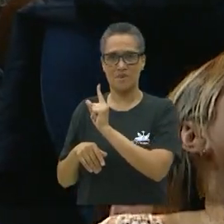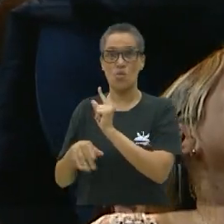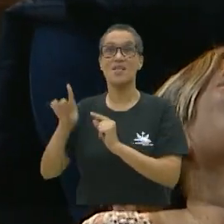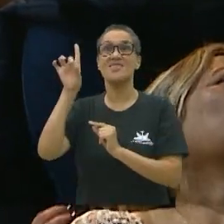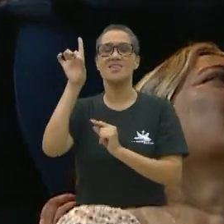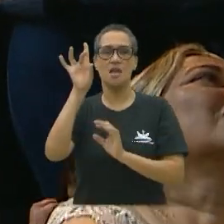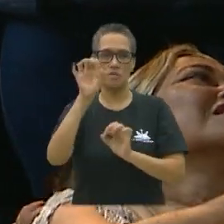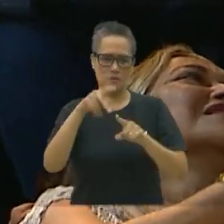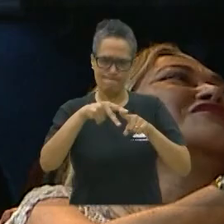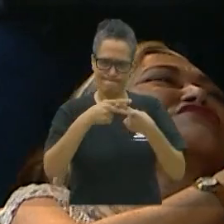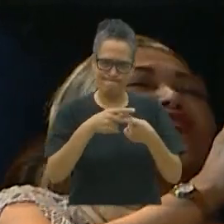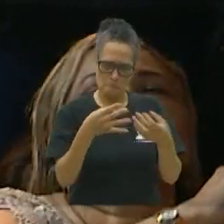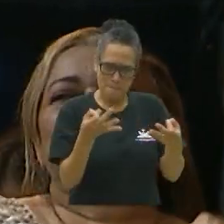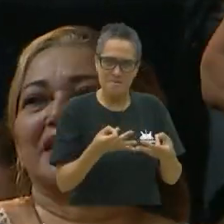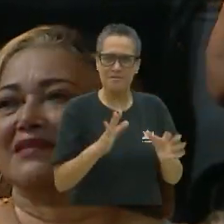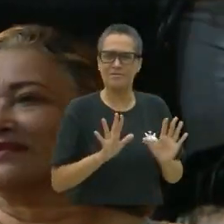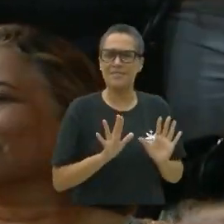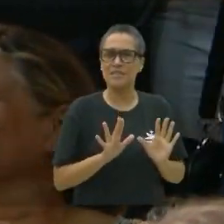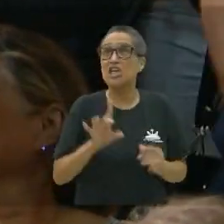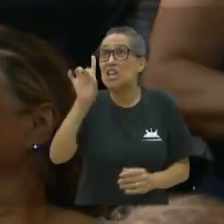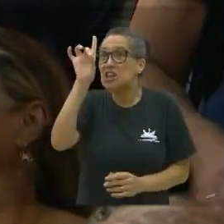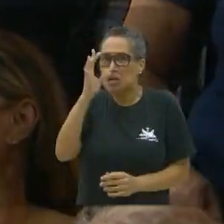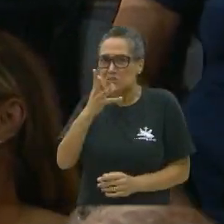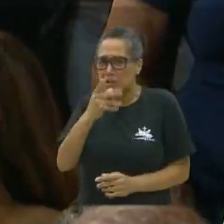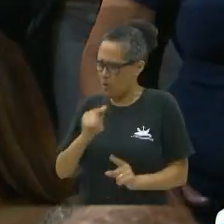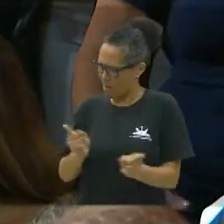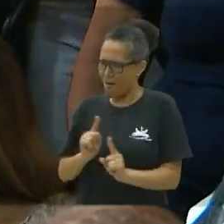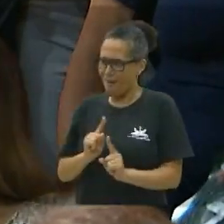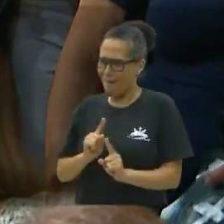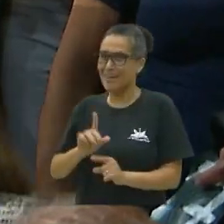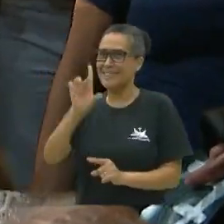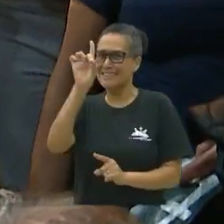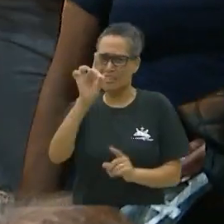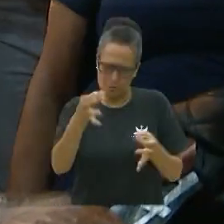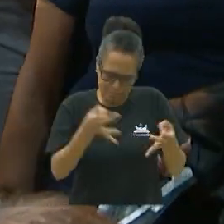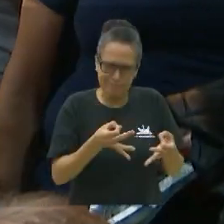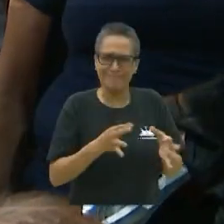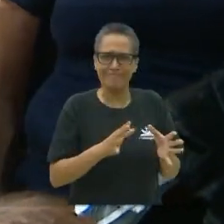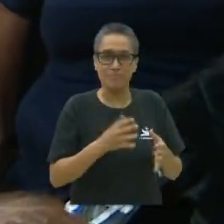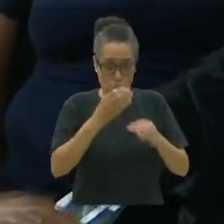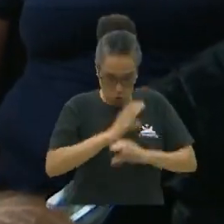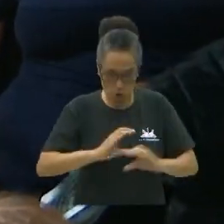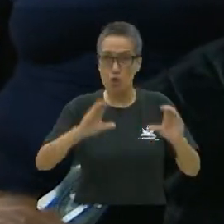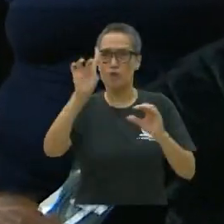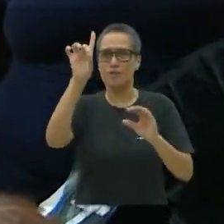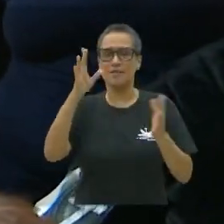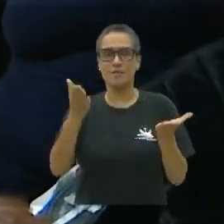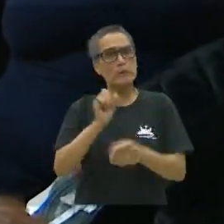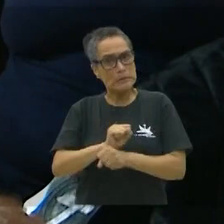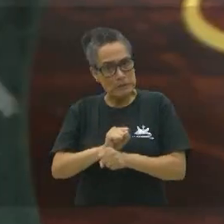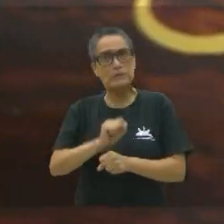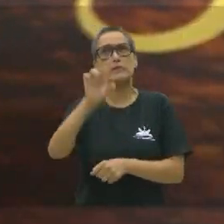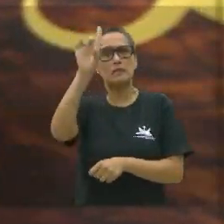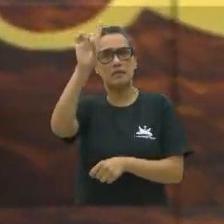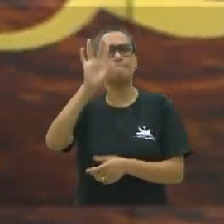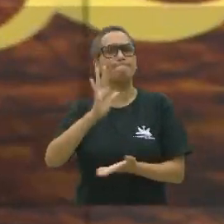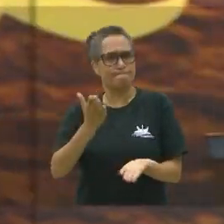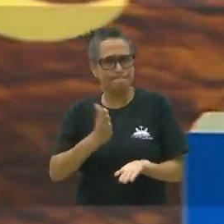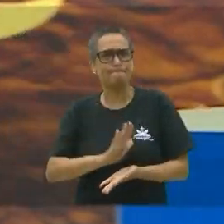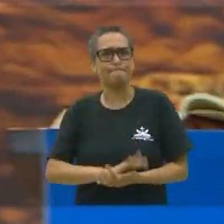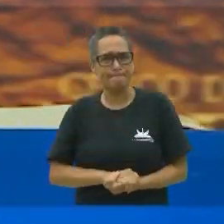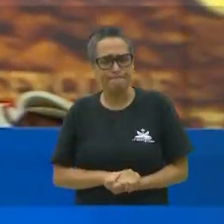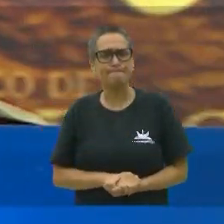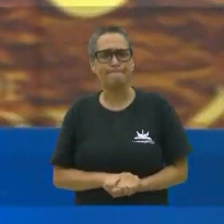nele. Deus não demora, Deus capricha, confia nele, espera nele.